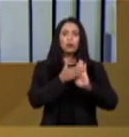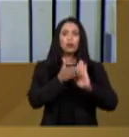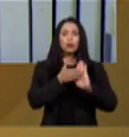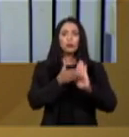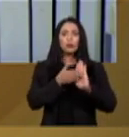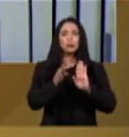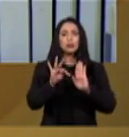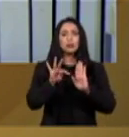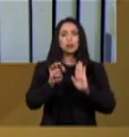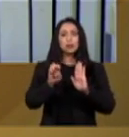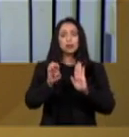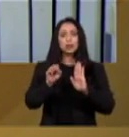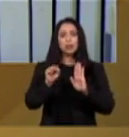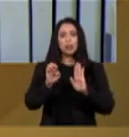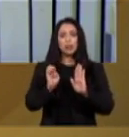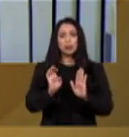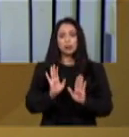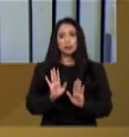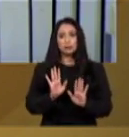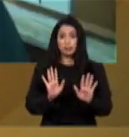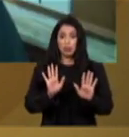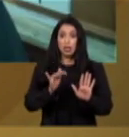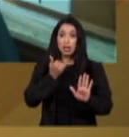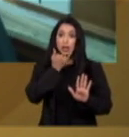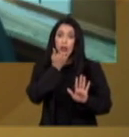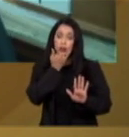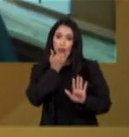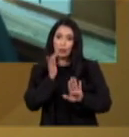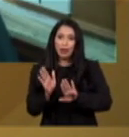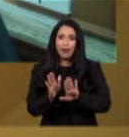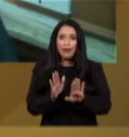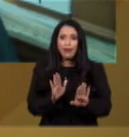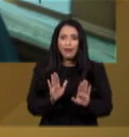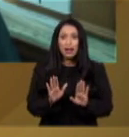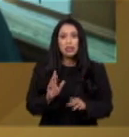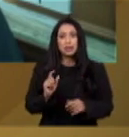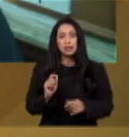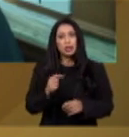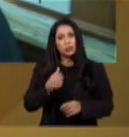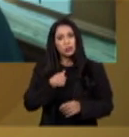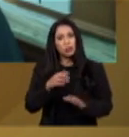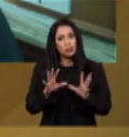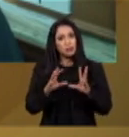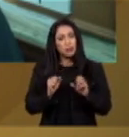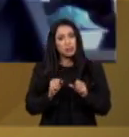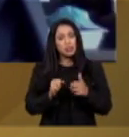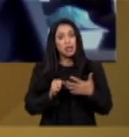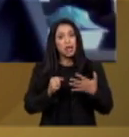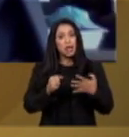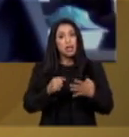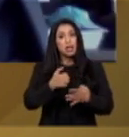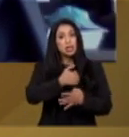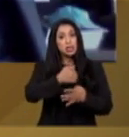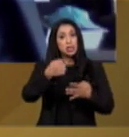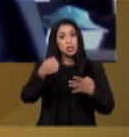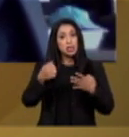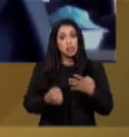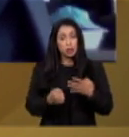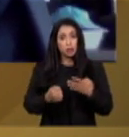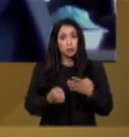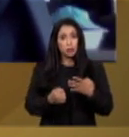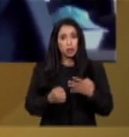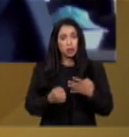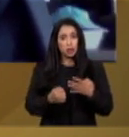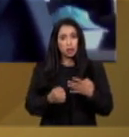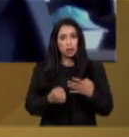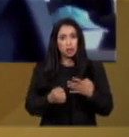de tese. Não que a carapuça entre, só isso. Mas súmula vinculante. Incluir o meu voto